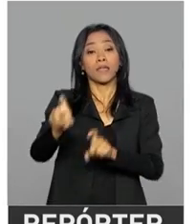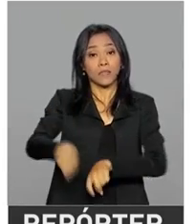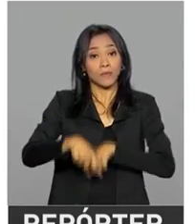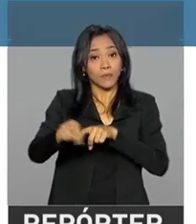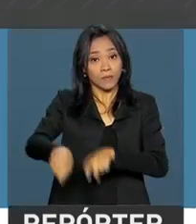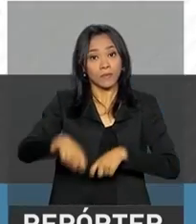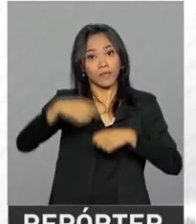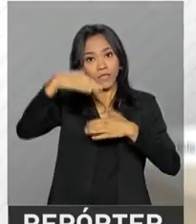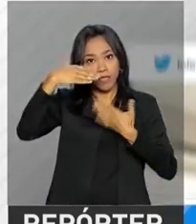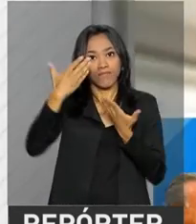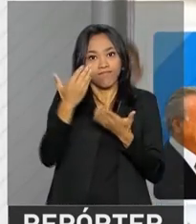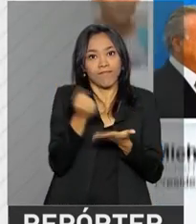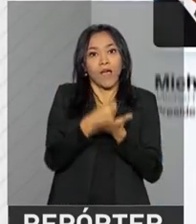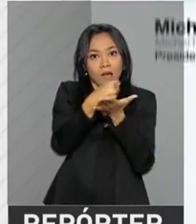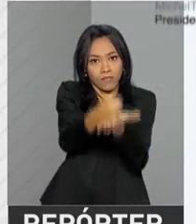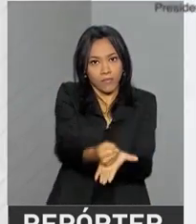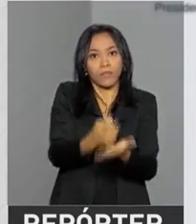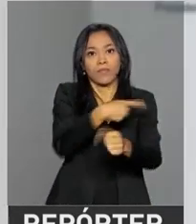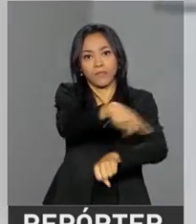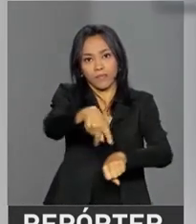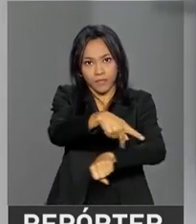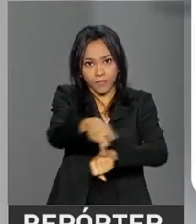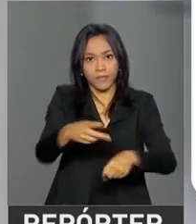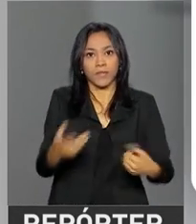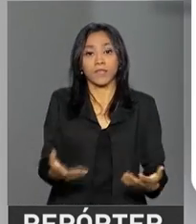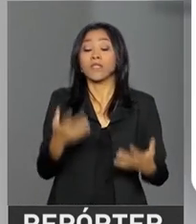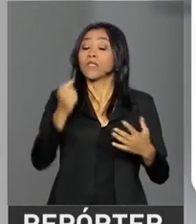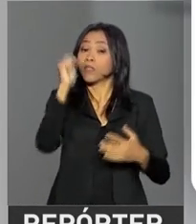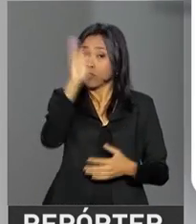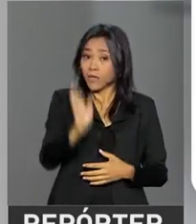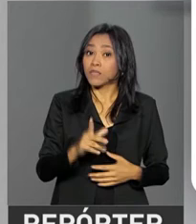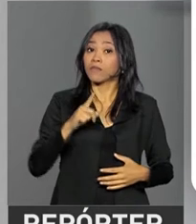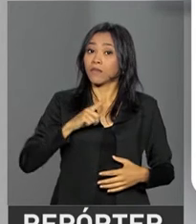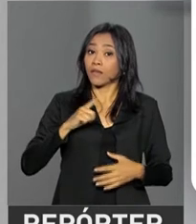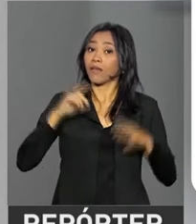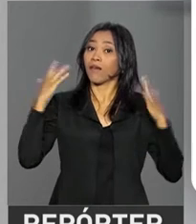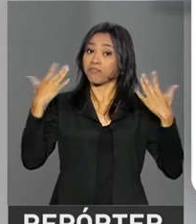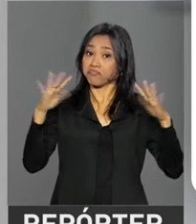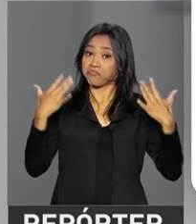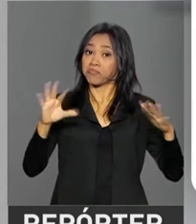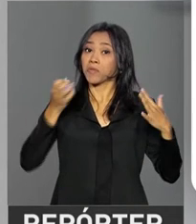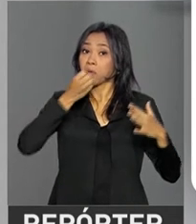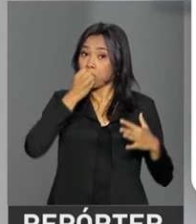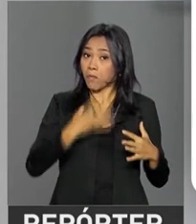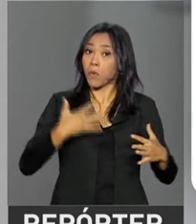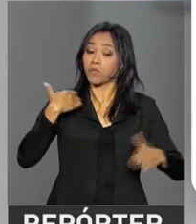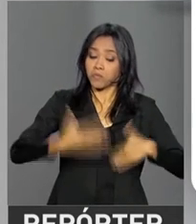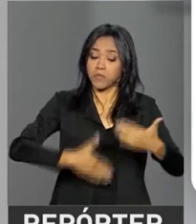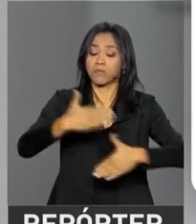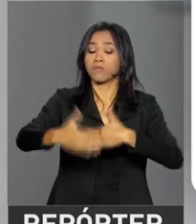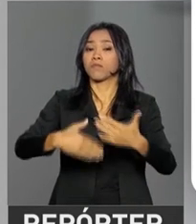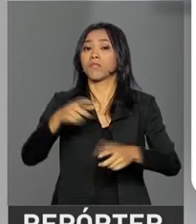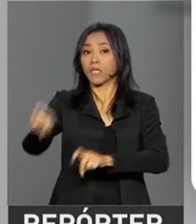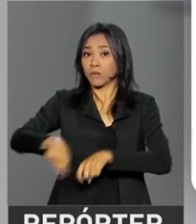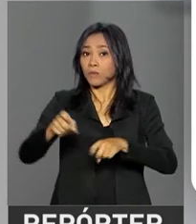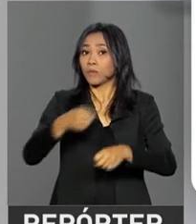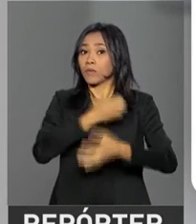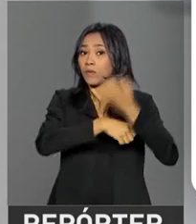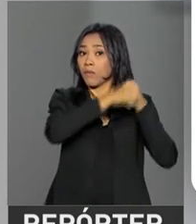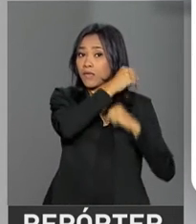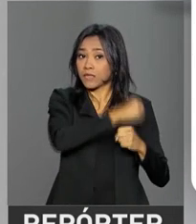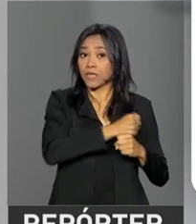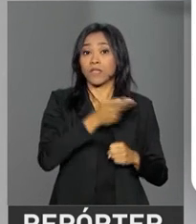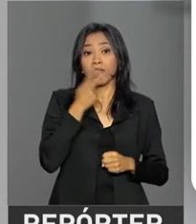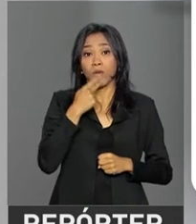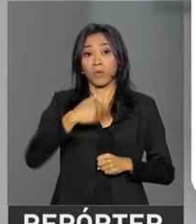O presidente Temer disse ainda que o Brasil tem muito a comemorar com o desempenho da agricultura no ano passado e citou a safra recorde de